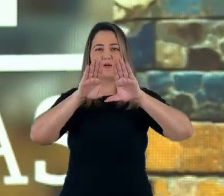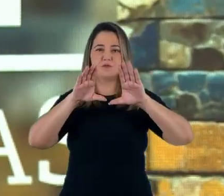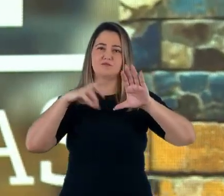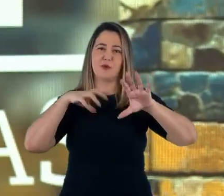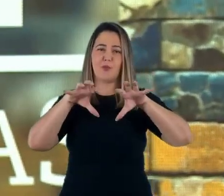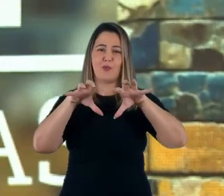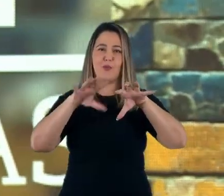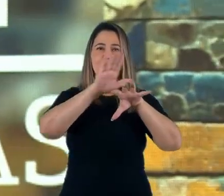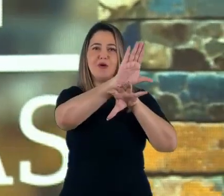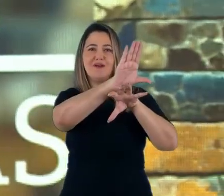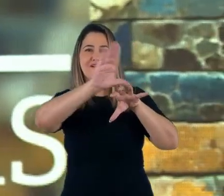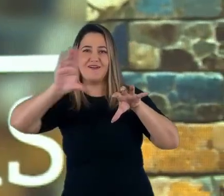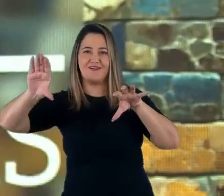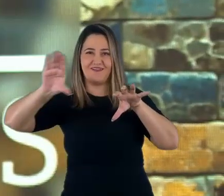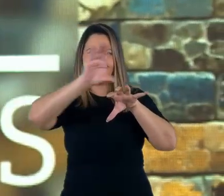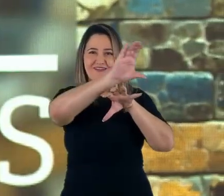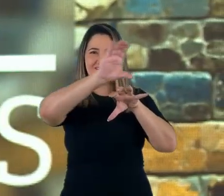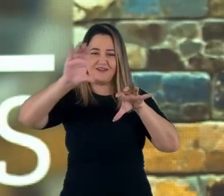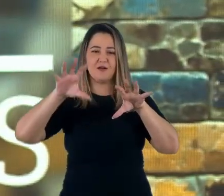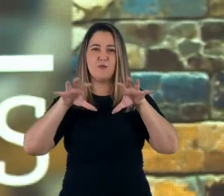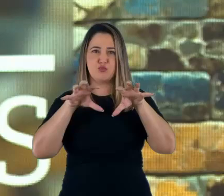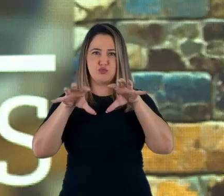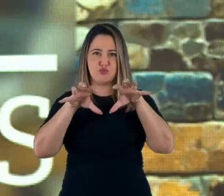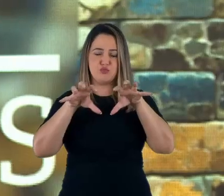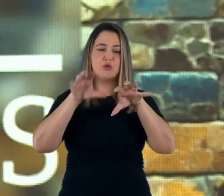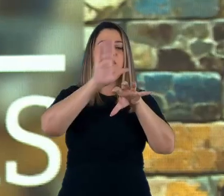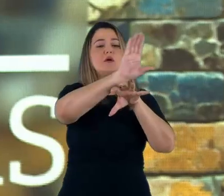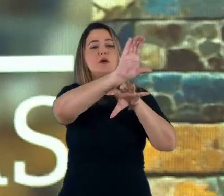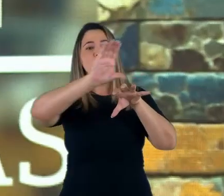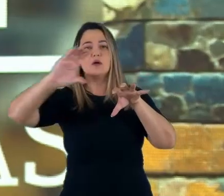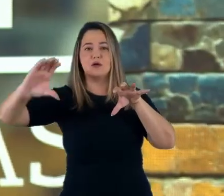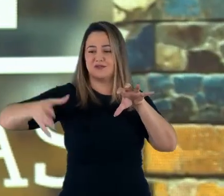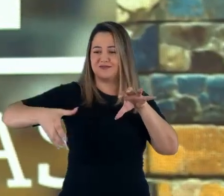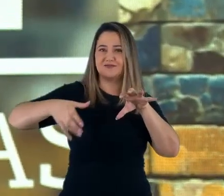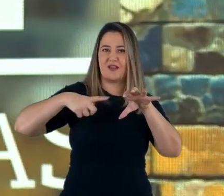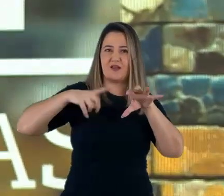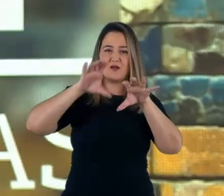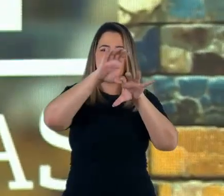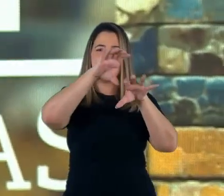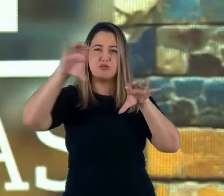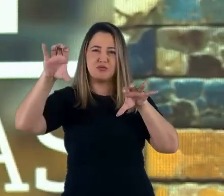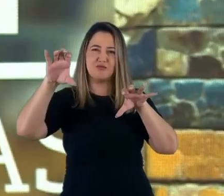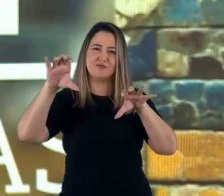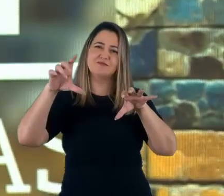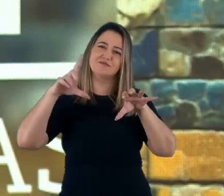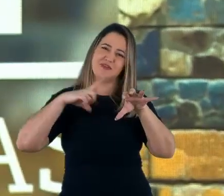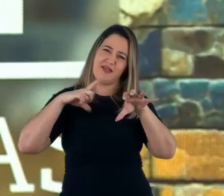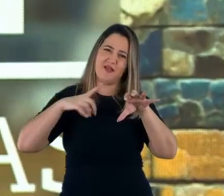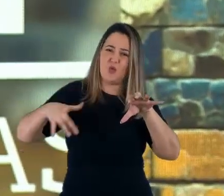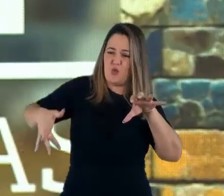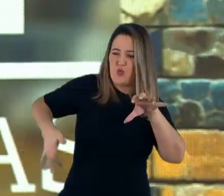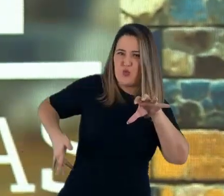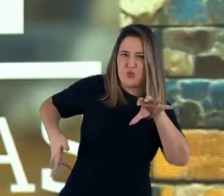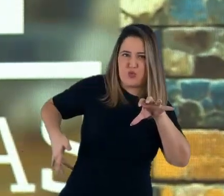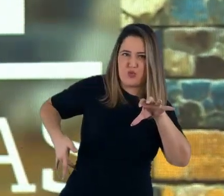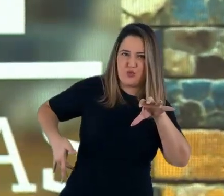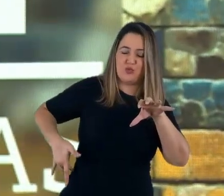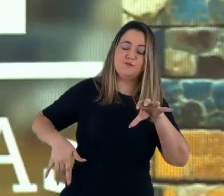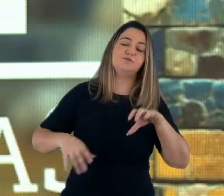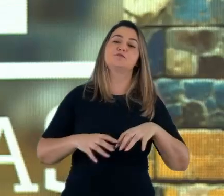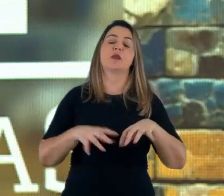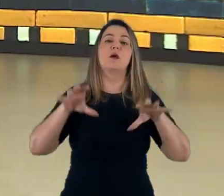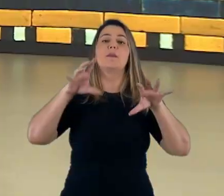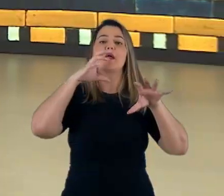você sabe, é esta parte posterior aqui que envolve os rins ou a chamada região lombar. Agora preste